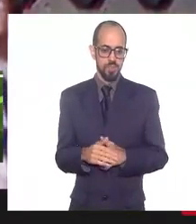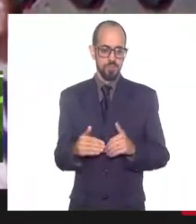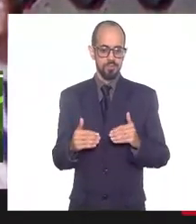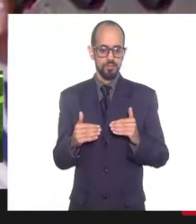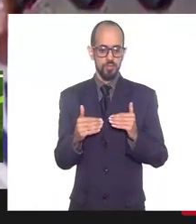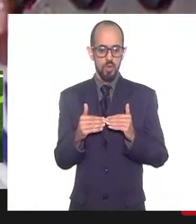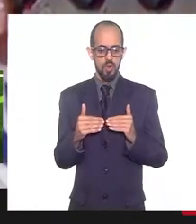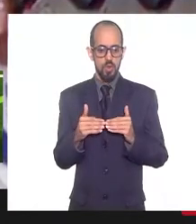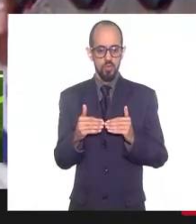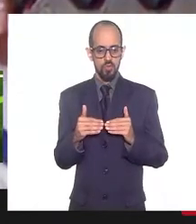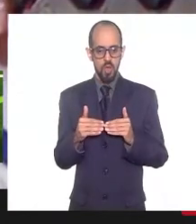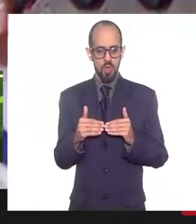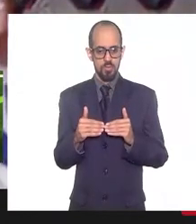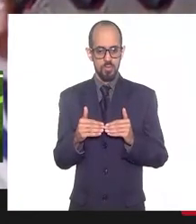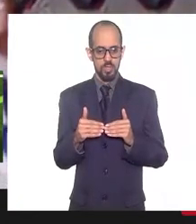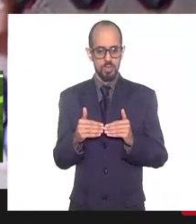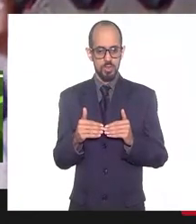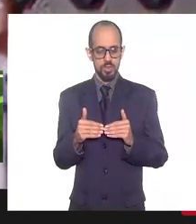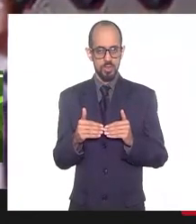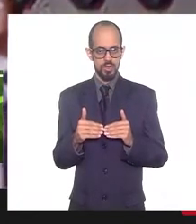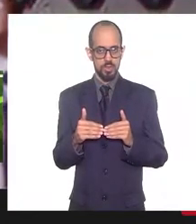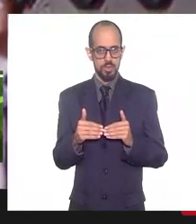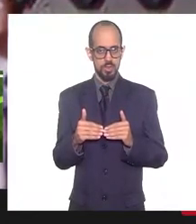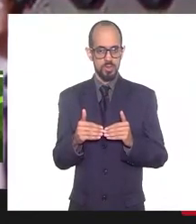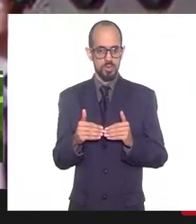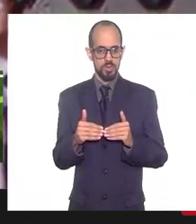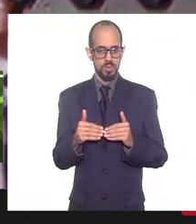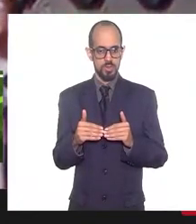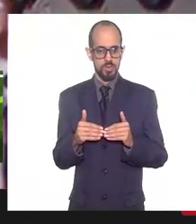essa dinâmica de